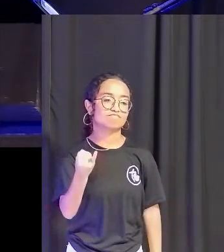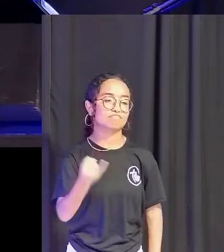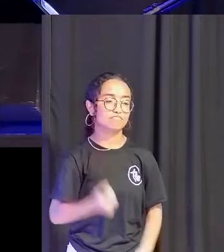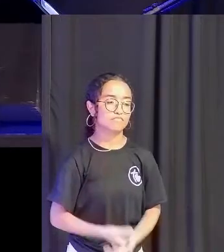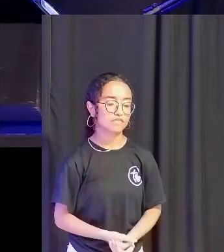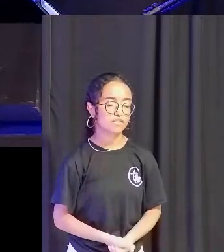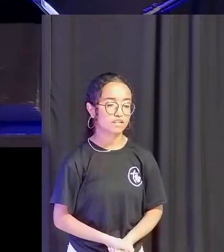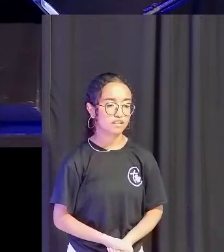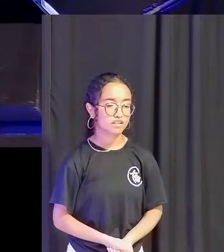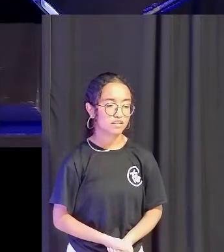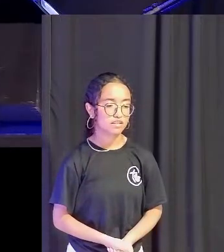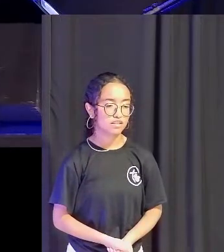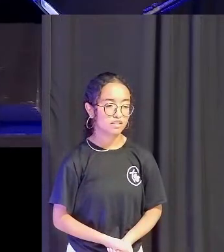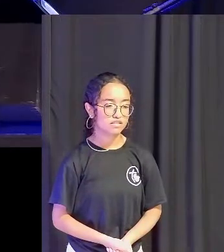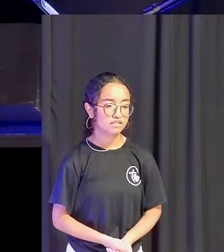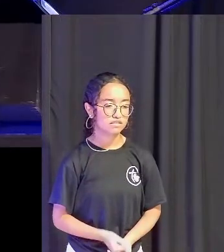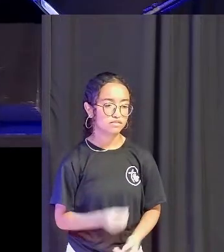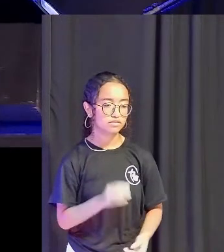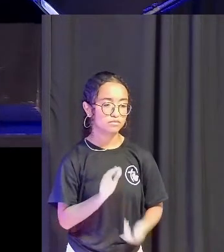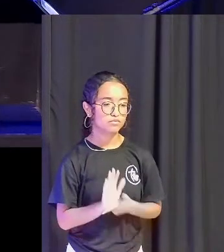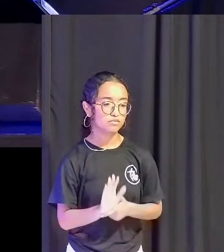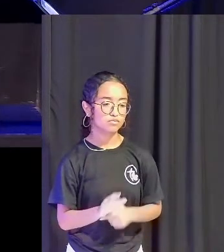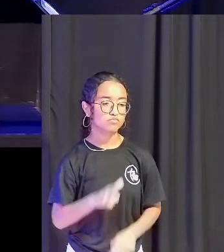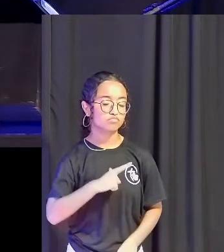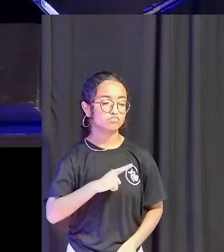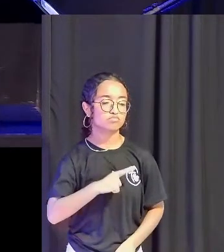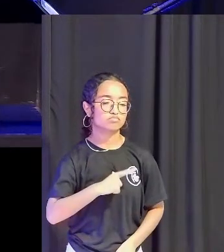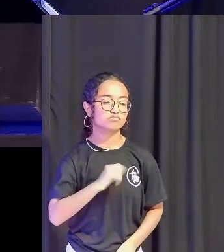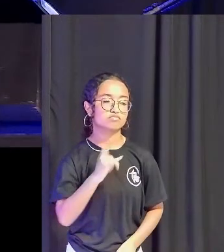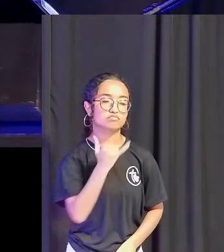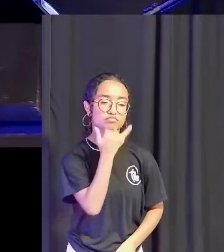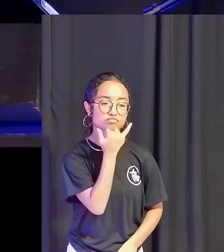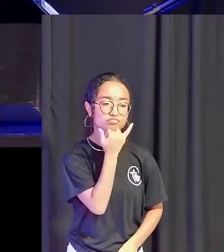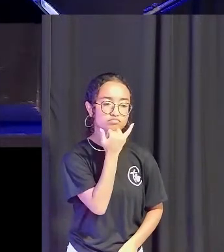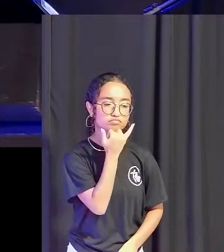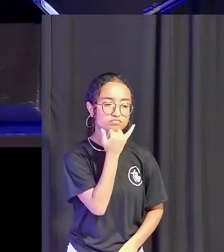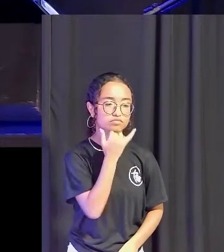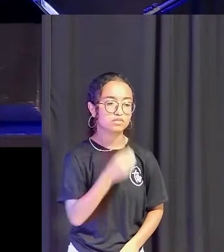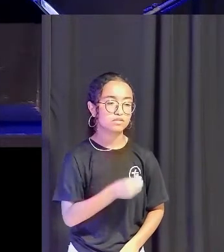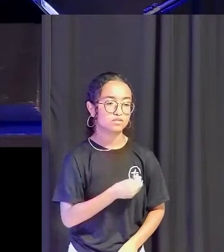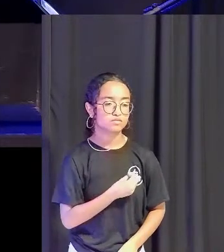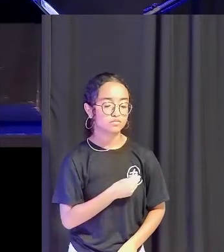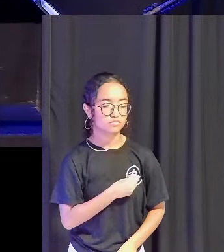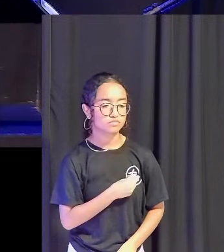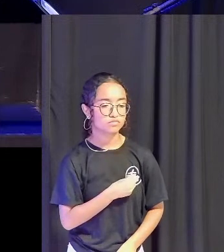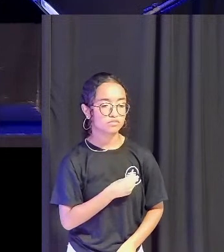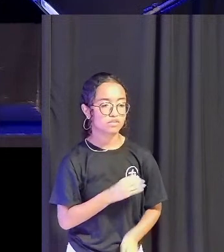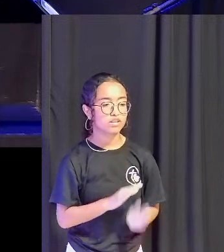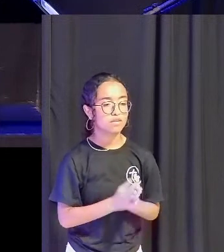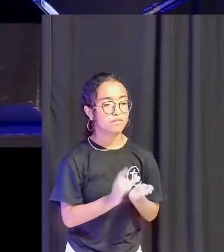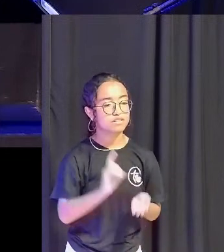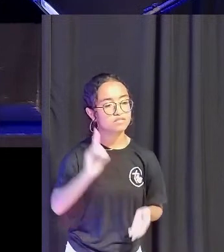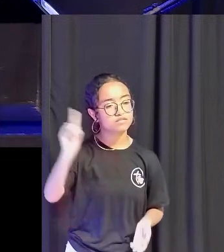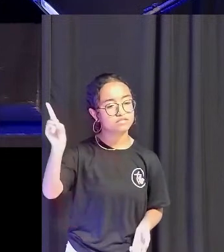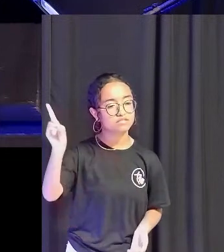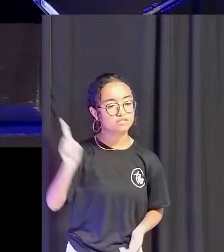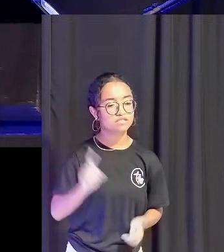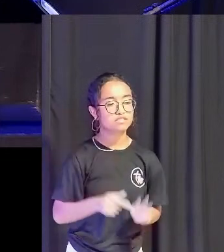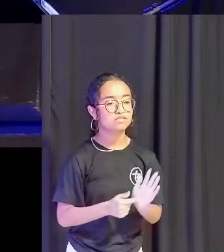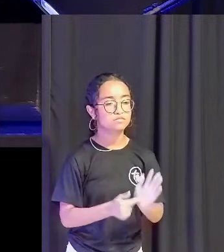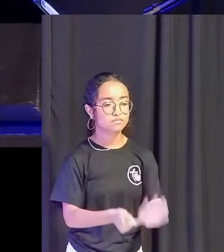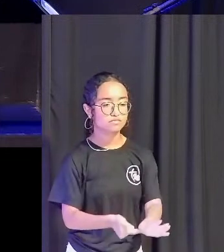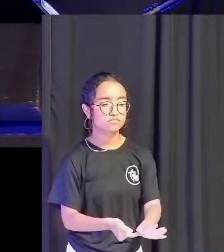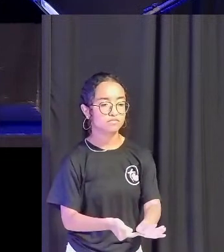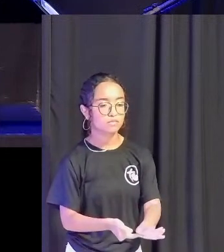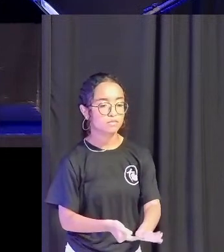saída para esse pecado. Tua palavra diz que há um escape, que há uma